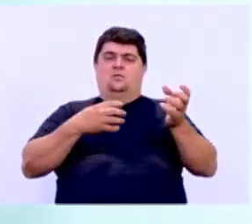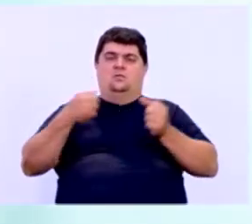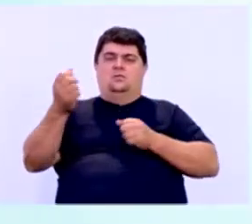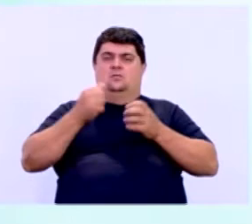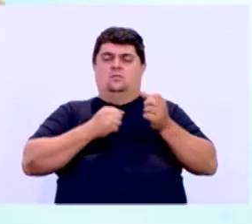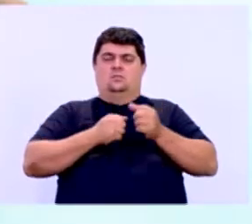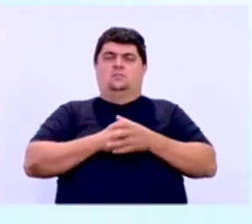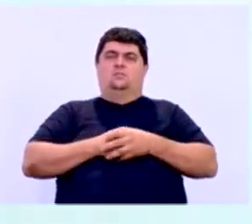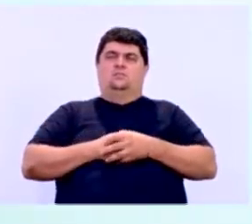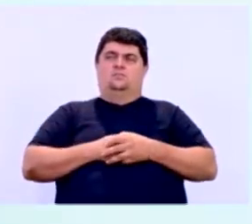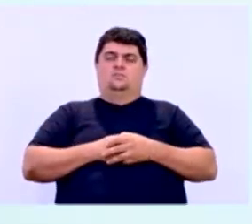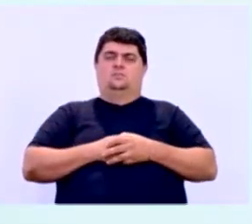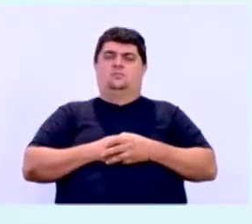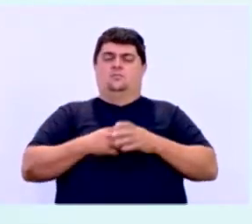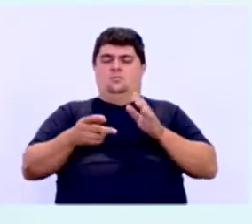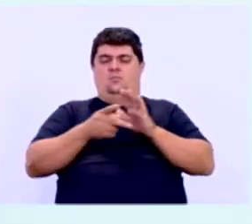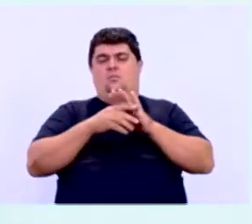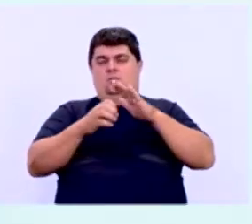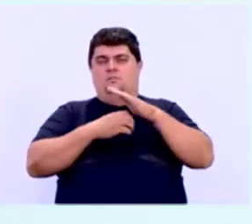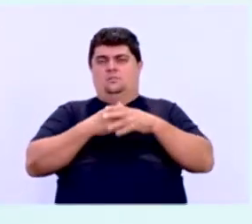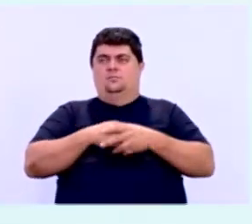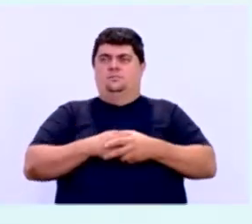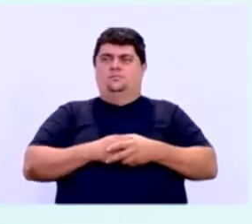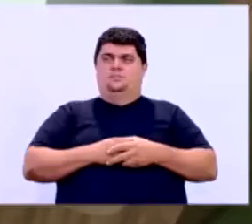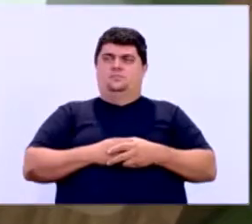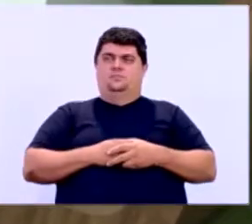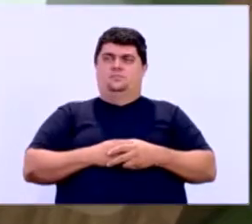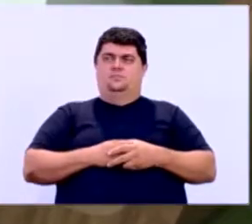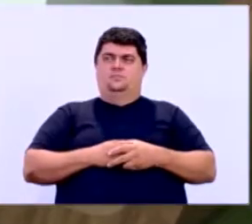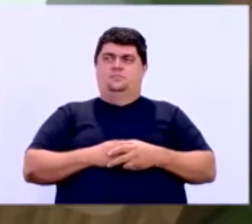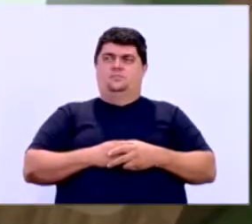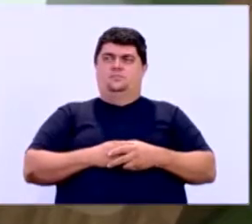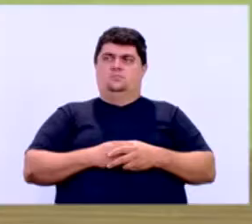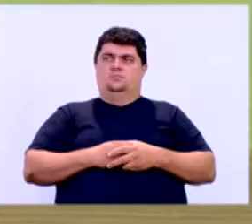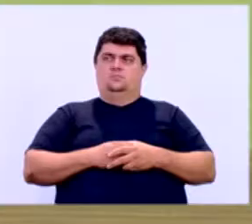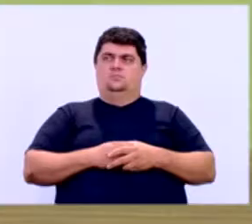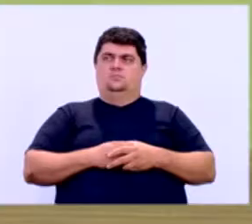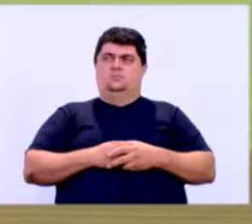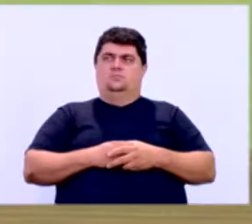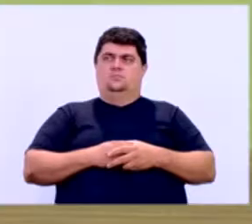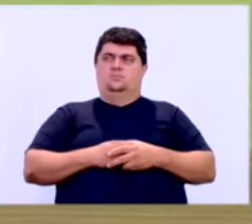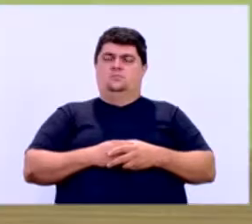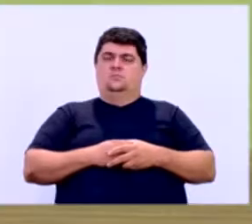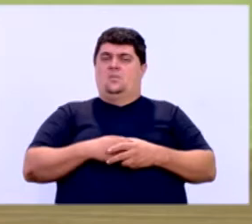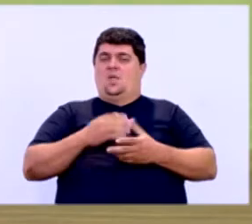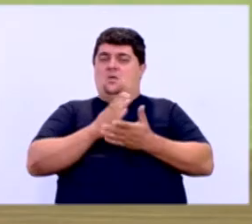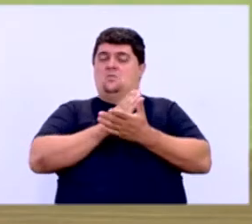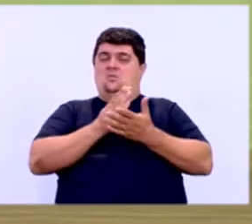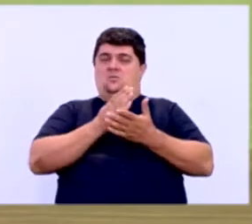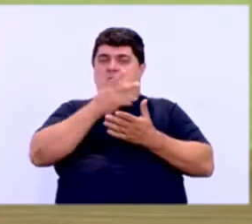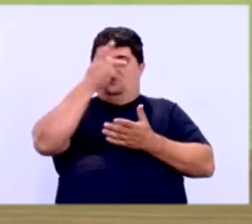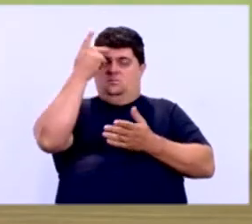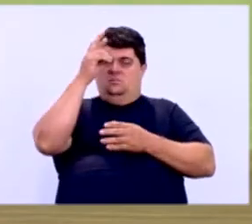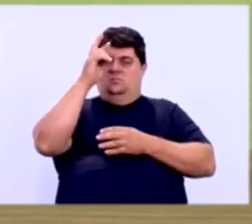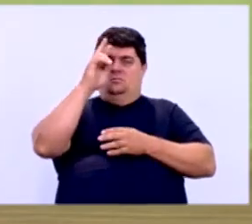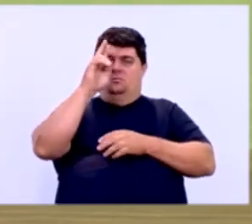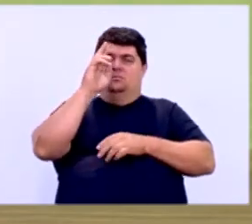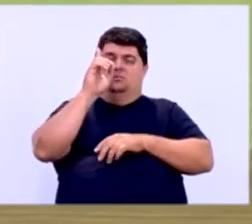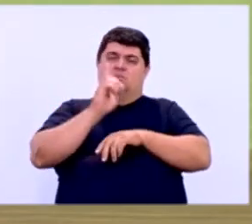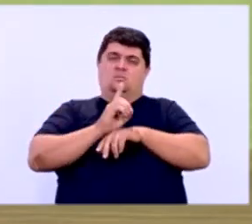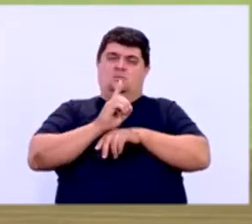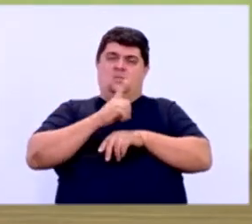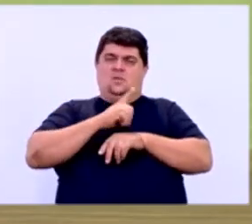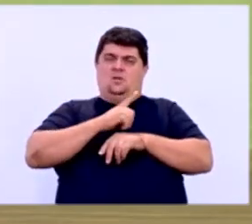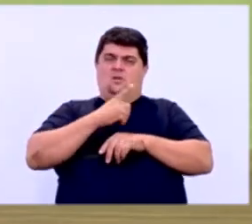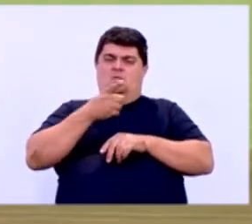forma interna dentro da empresa, né, professor Igor? Exatamente. Talvez o planejador financeiro, no caso do seu exemplo aí, percebeu que as